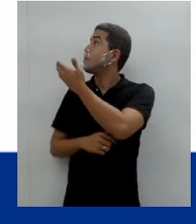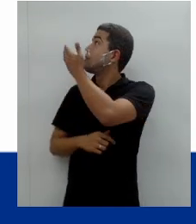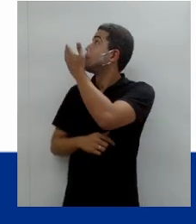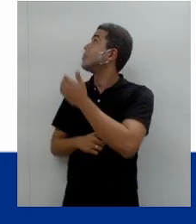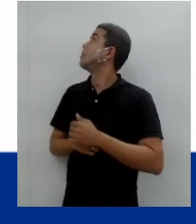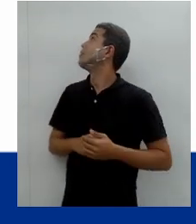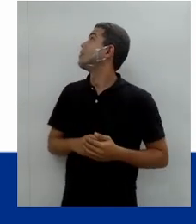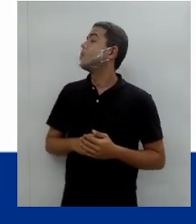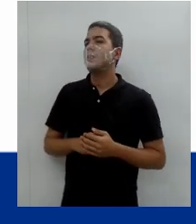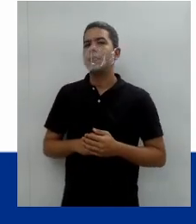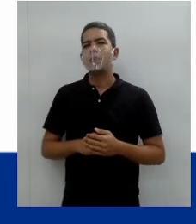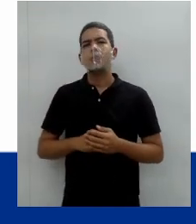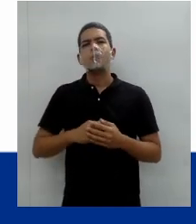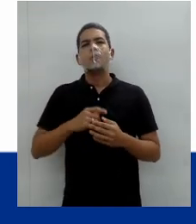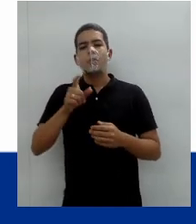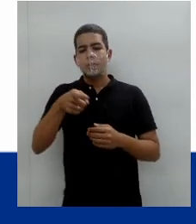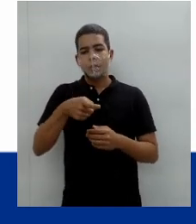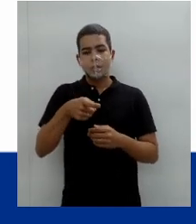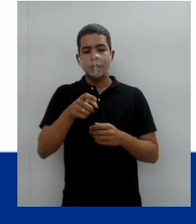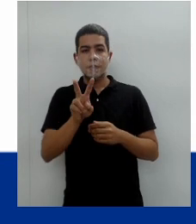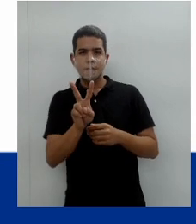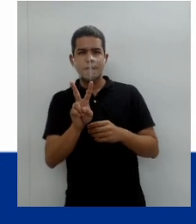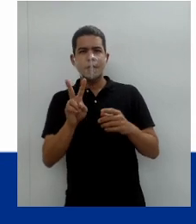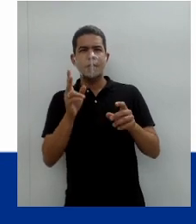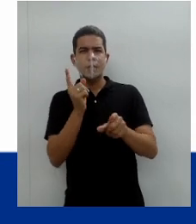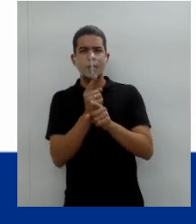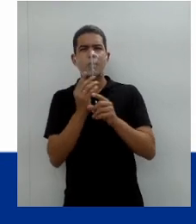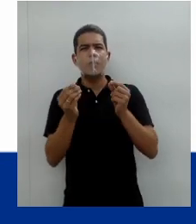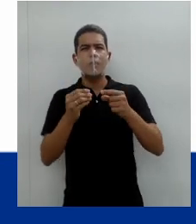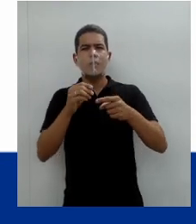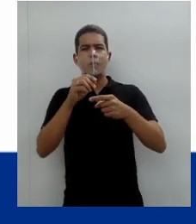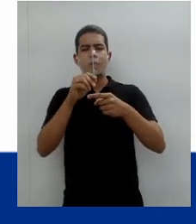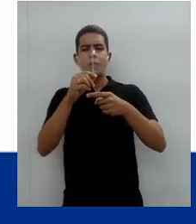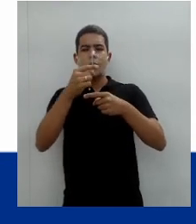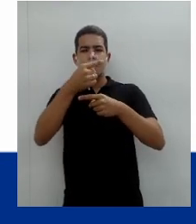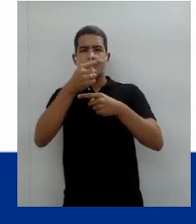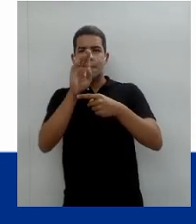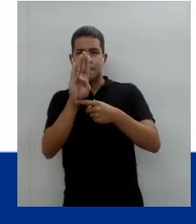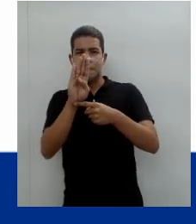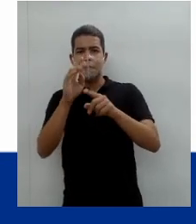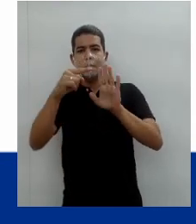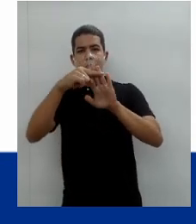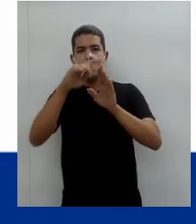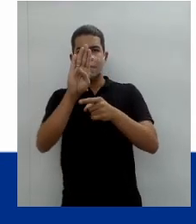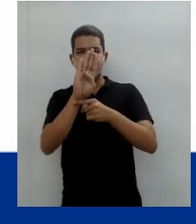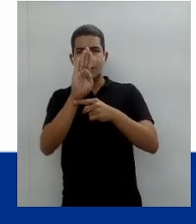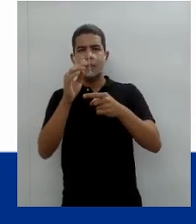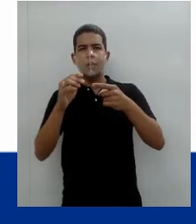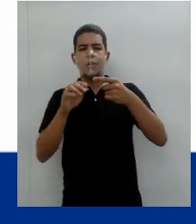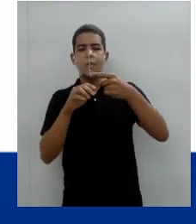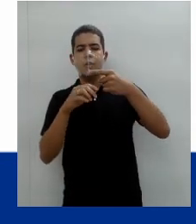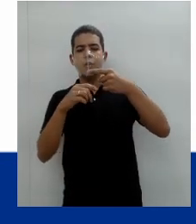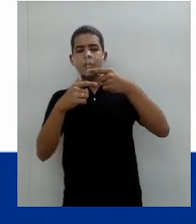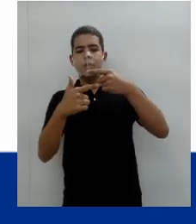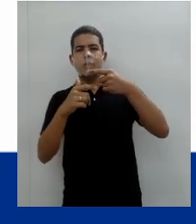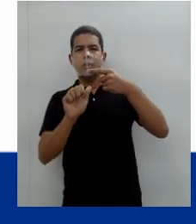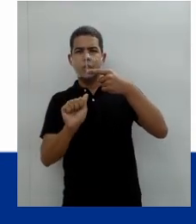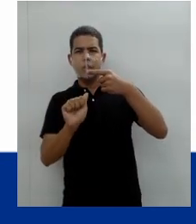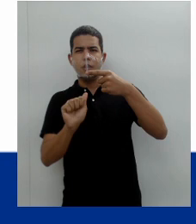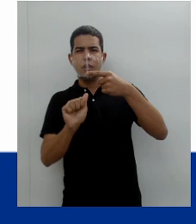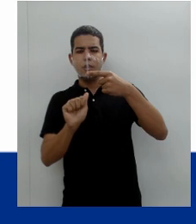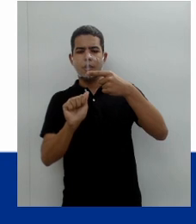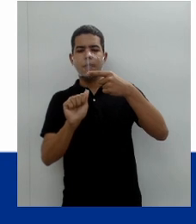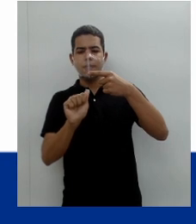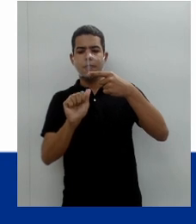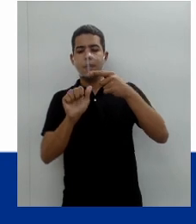para você. Para encontrar esse x do vértice, é só você colocar menos o coeficiente b dividido pelo dobro do coeficiente